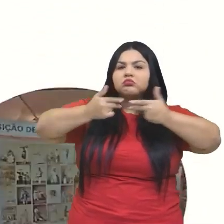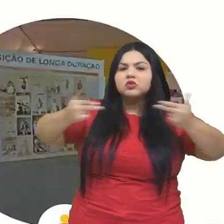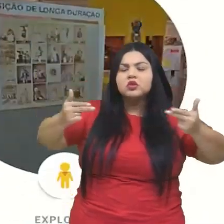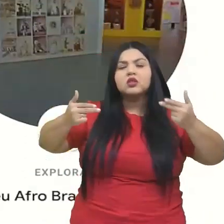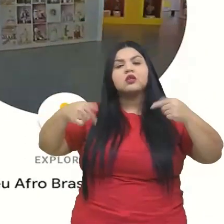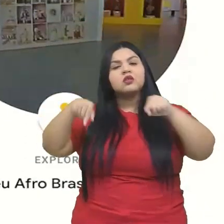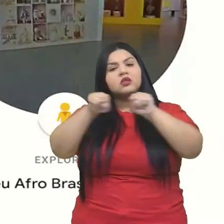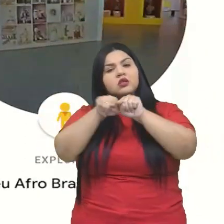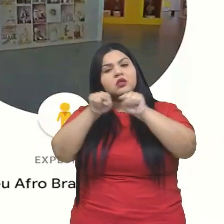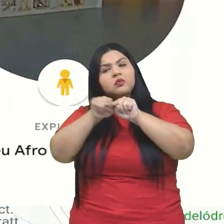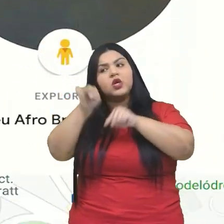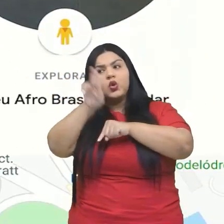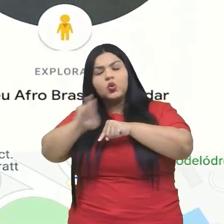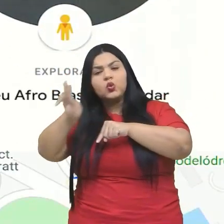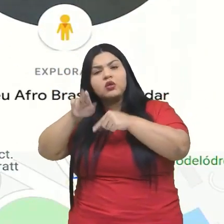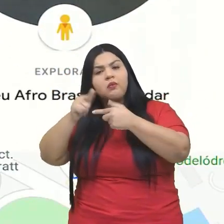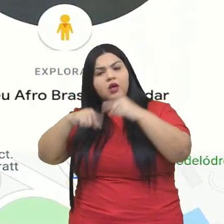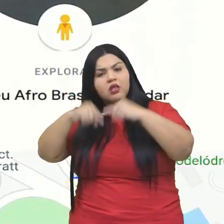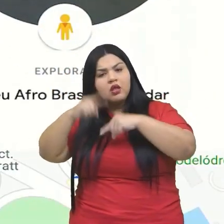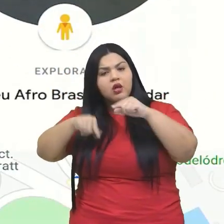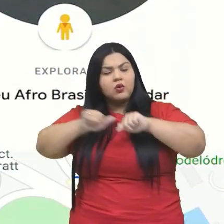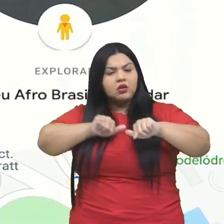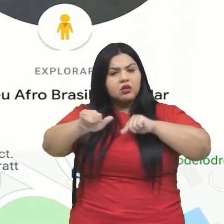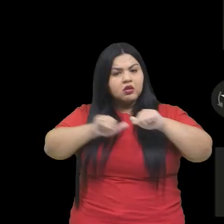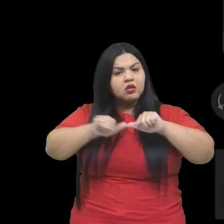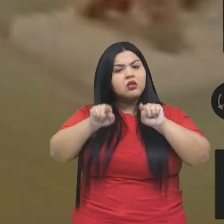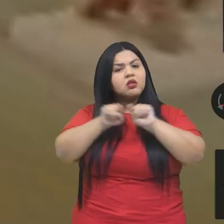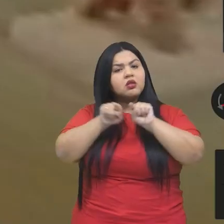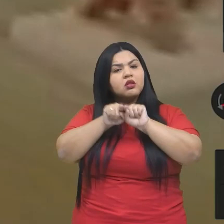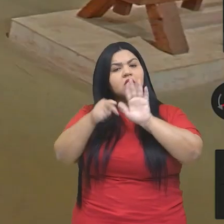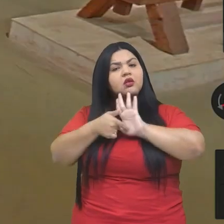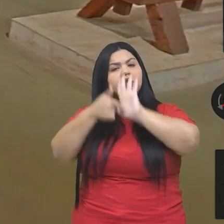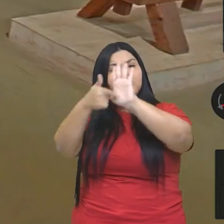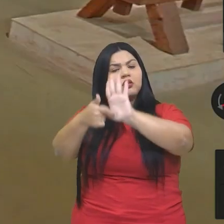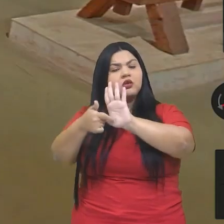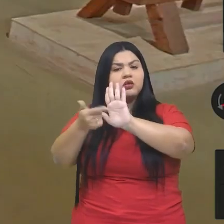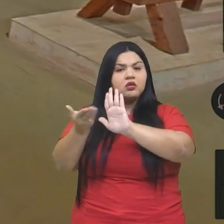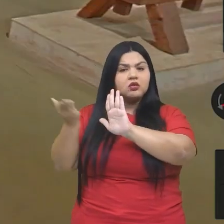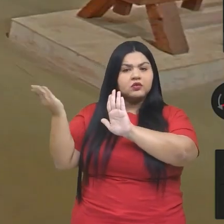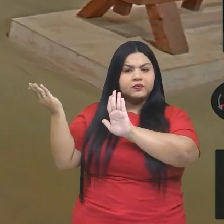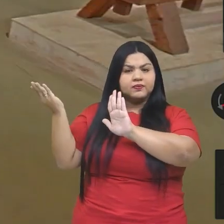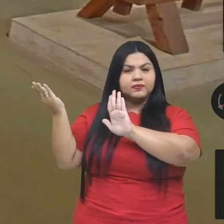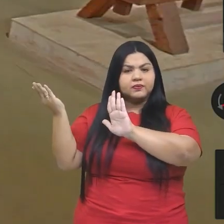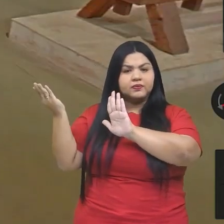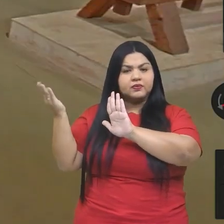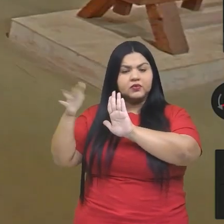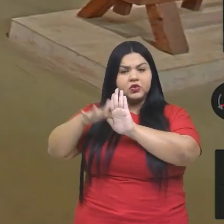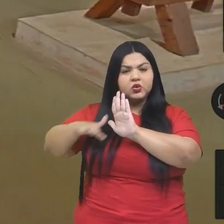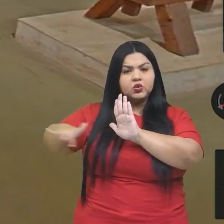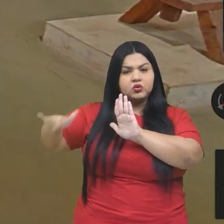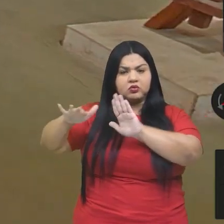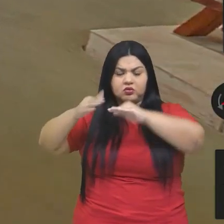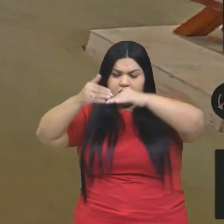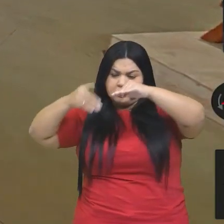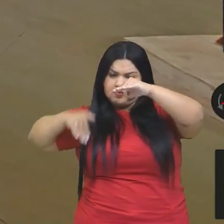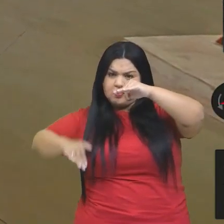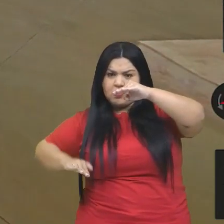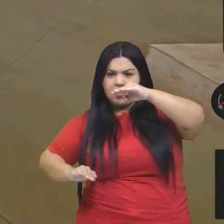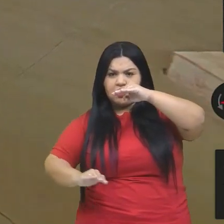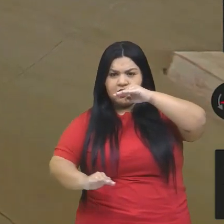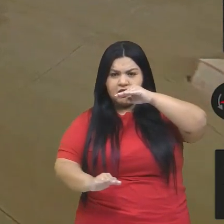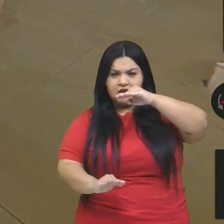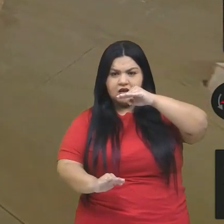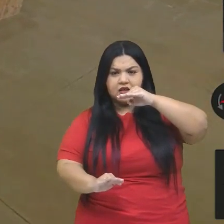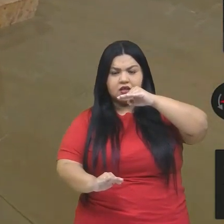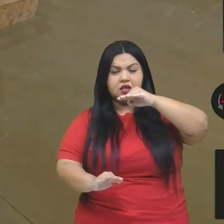do trabalho, né? Então a gente tem aqui na exposição virtual, né, a parte do subsolo, olha só que legal,